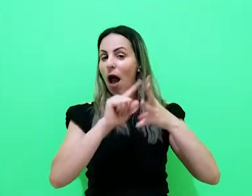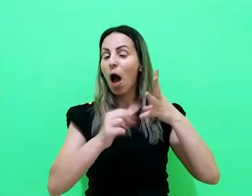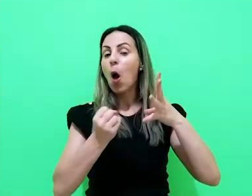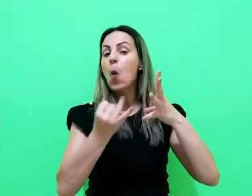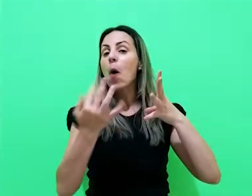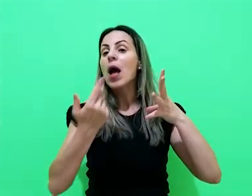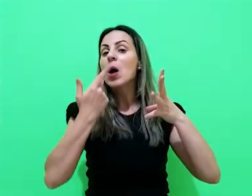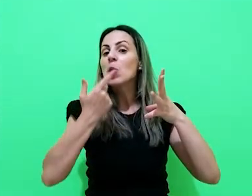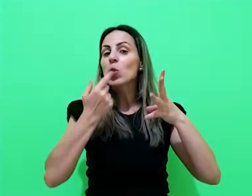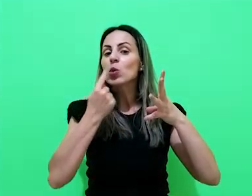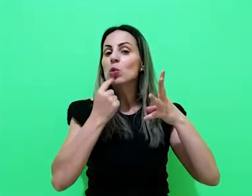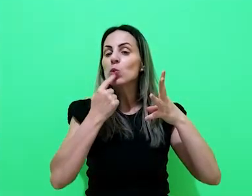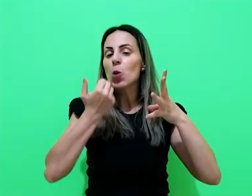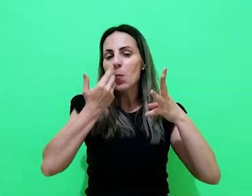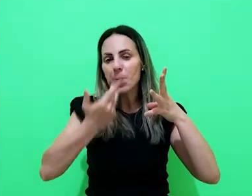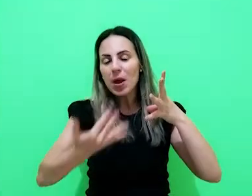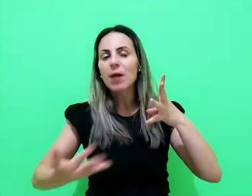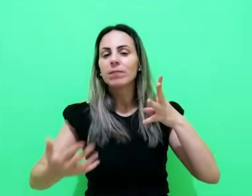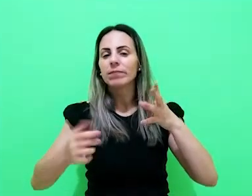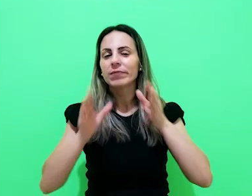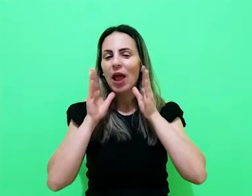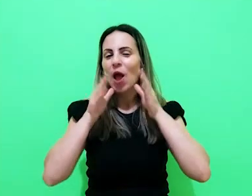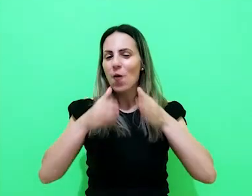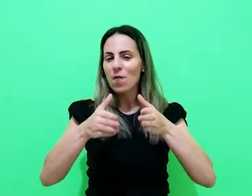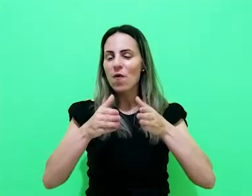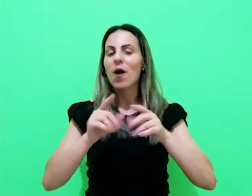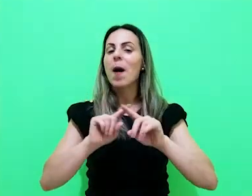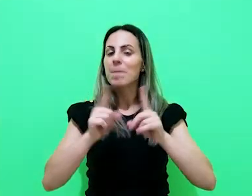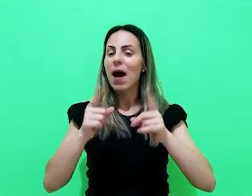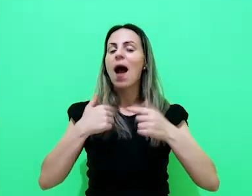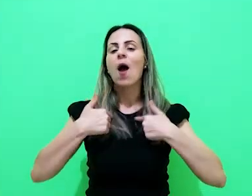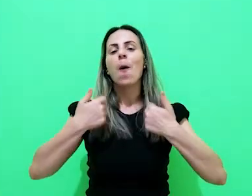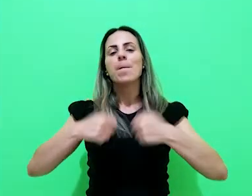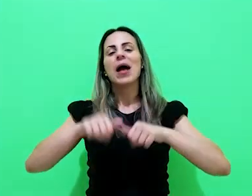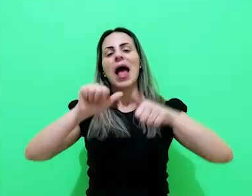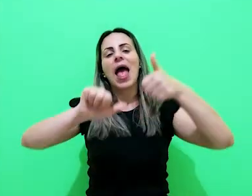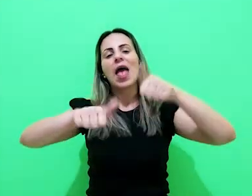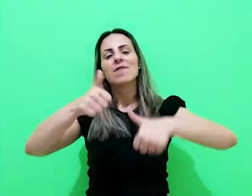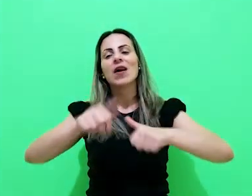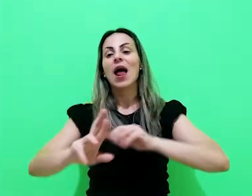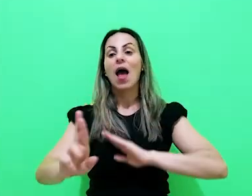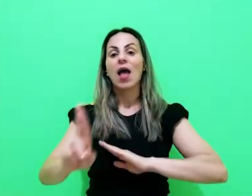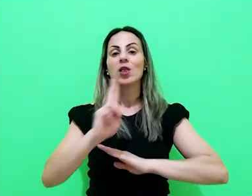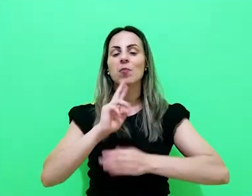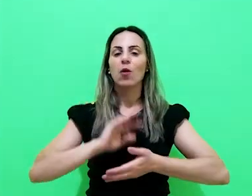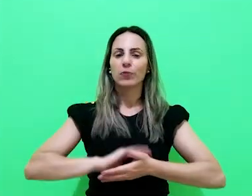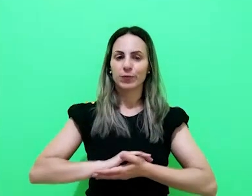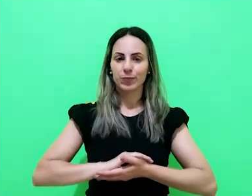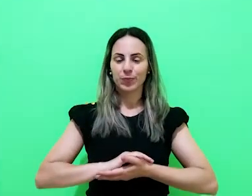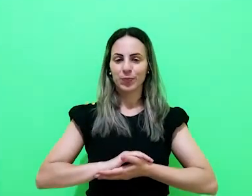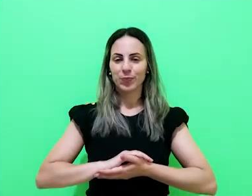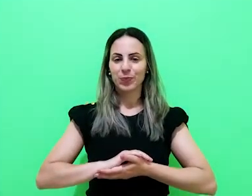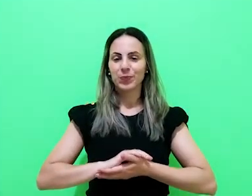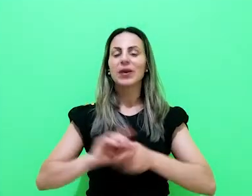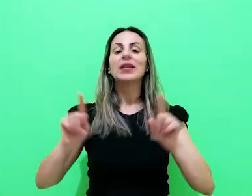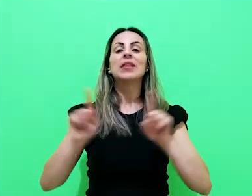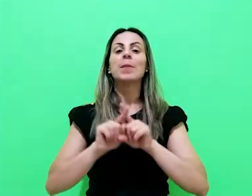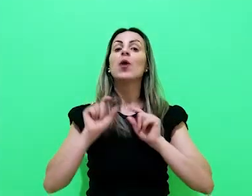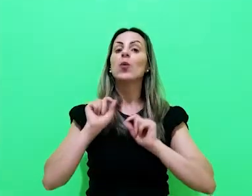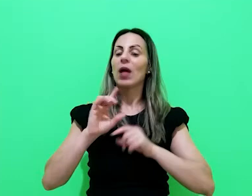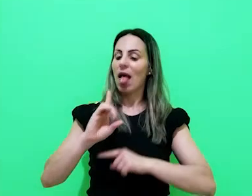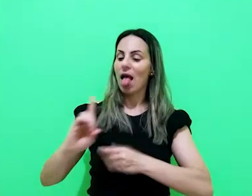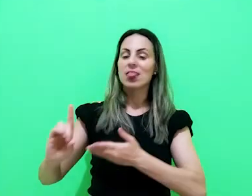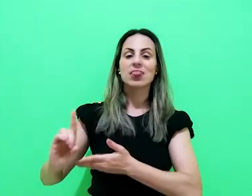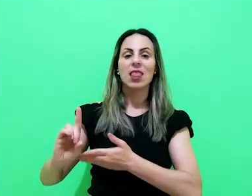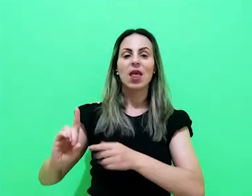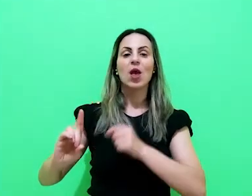Tá? Isso é um pouco mais específico, não vem ao caso, mas eu preciso avaliar sempre essa resposta. E aí nós vamos falar do D, que é